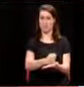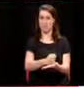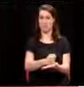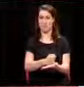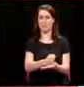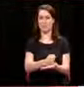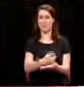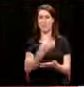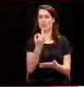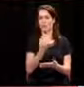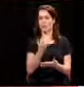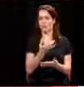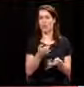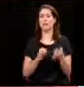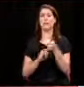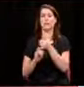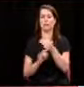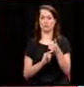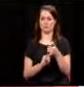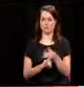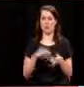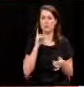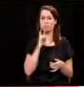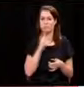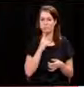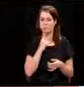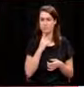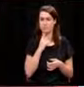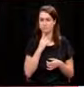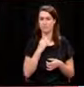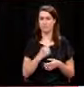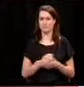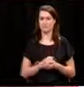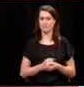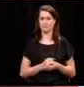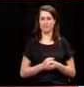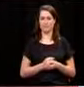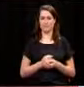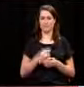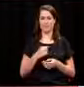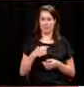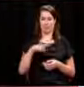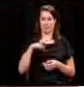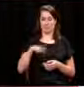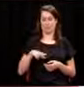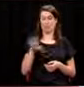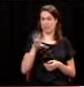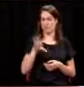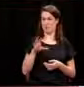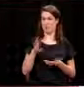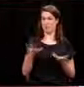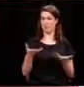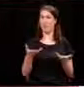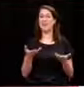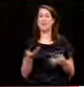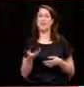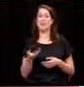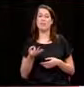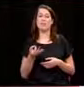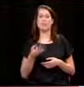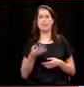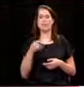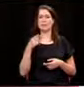apoiar essa associação dos surdos, que acho que eles merecem, e neste país que a gente está, acho que nós devemos ter um